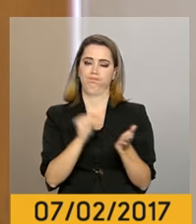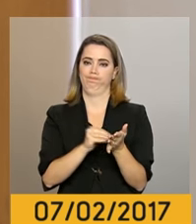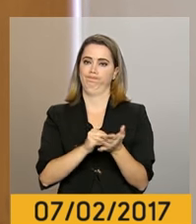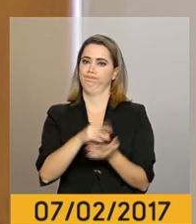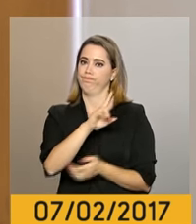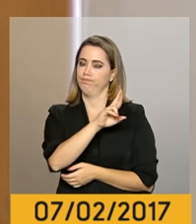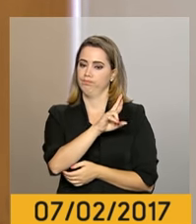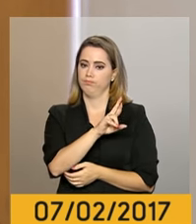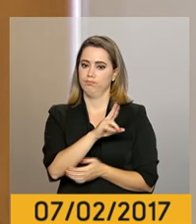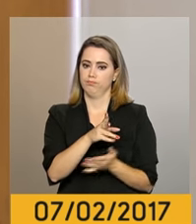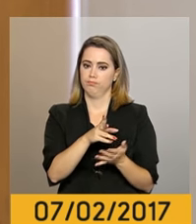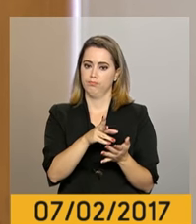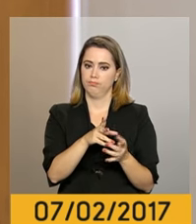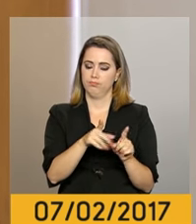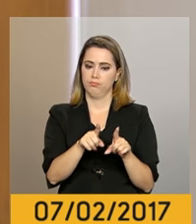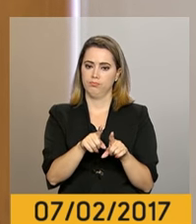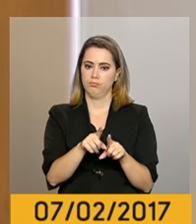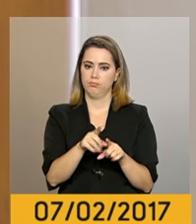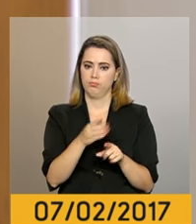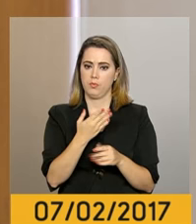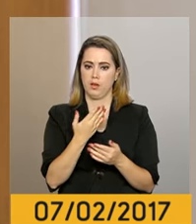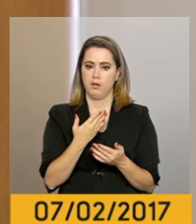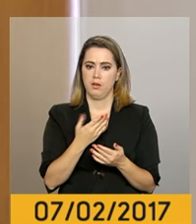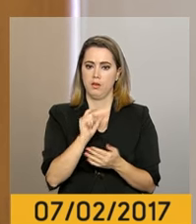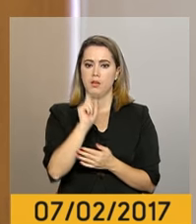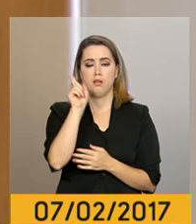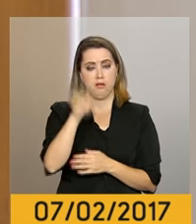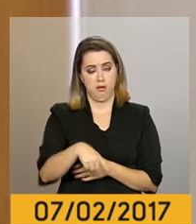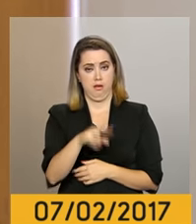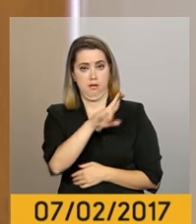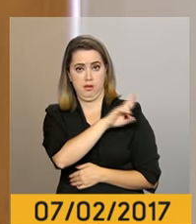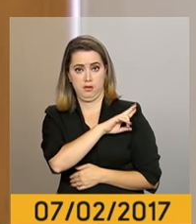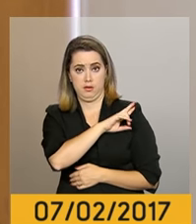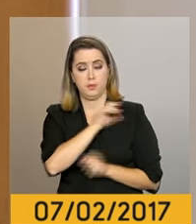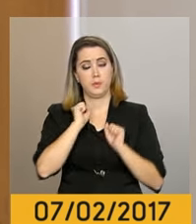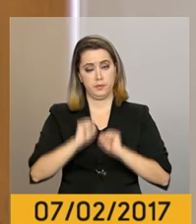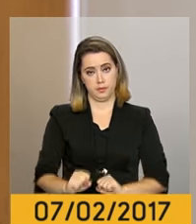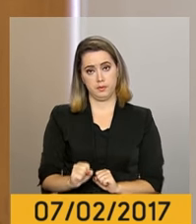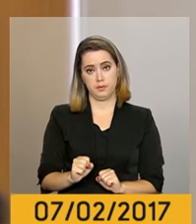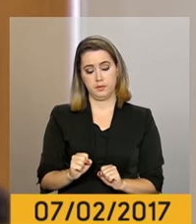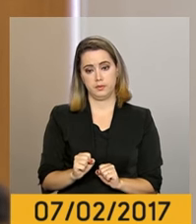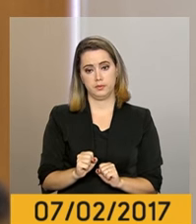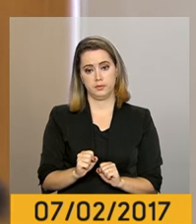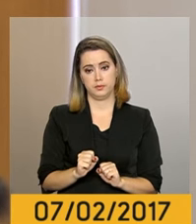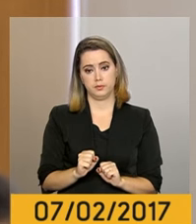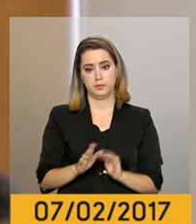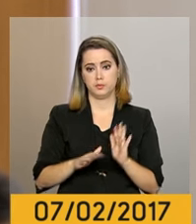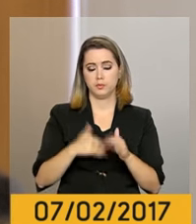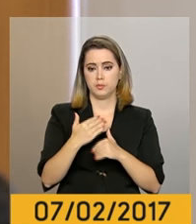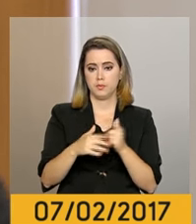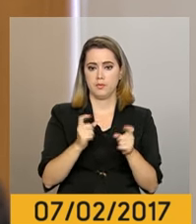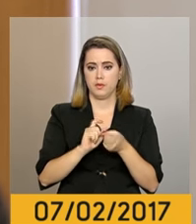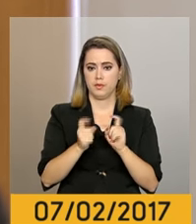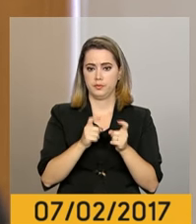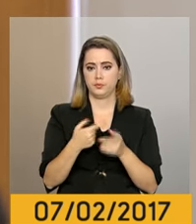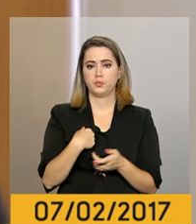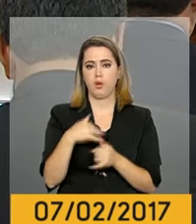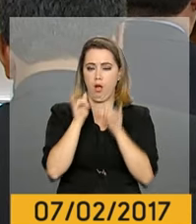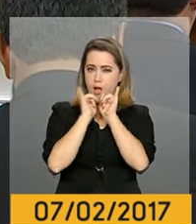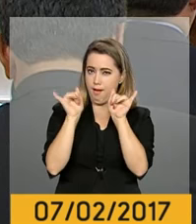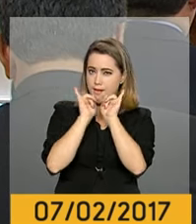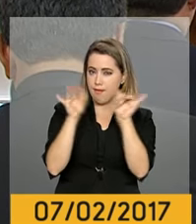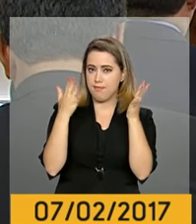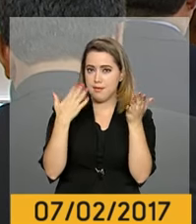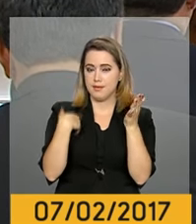tão responsável que permitiu que nós... eu vou fazer um pouco de propaganda do governo